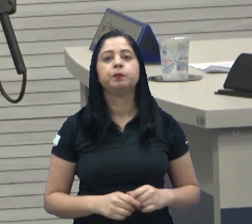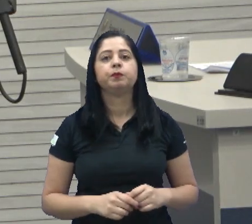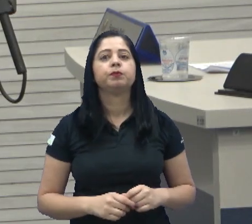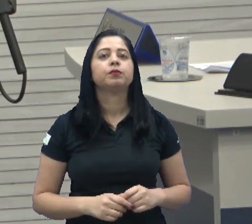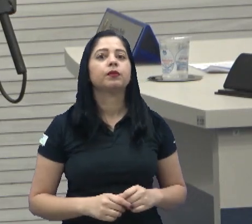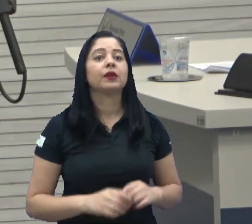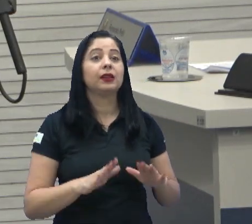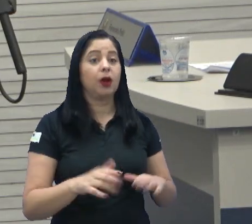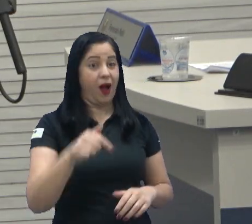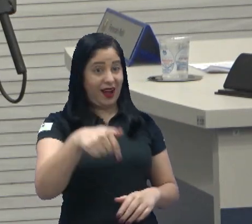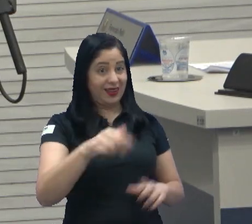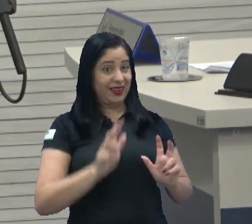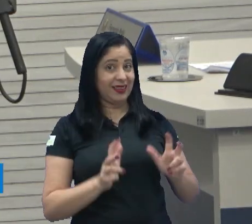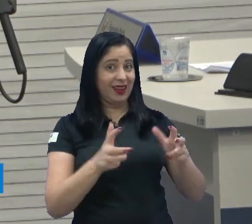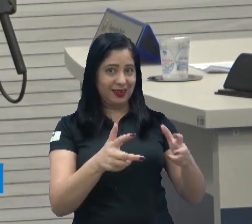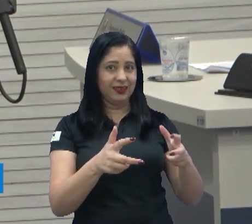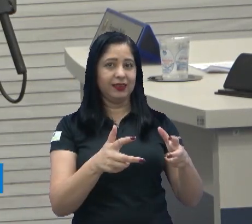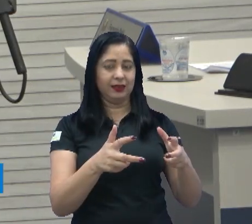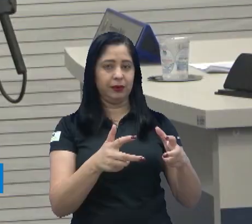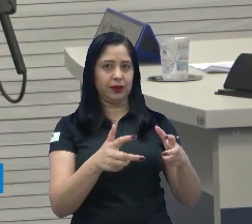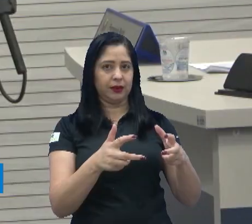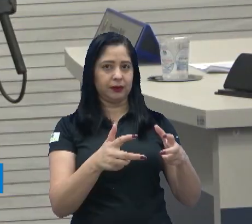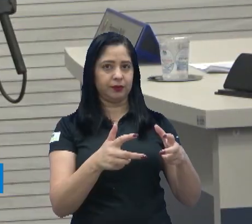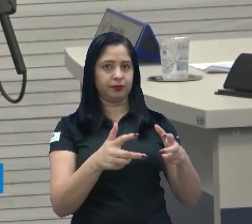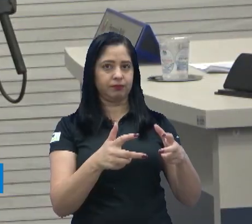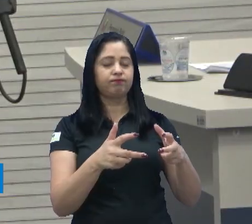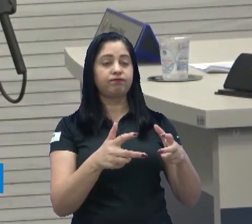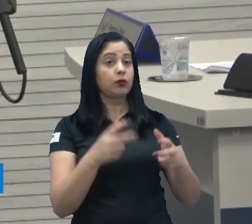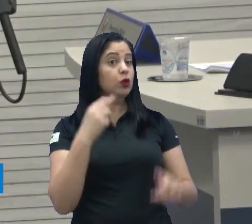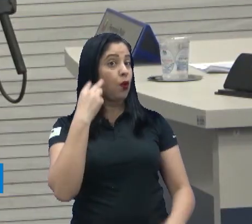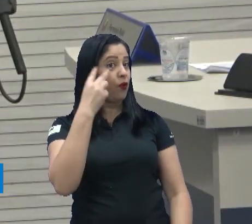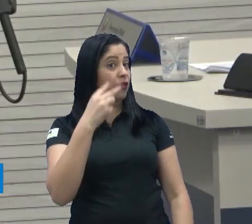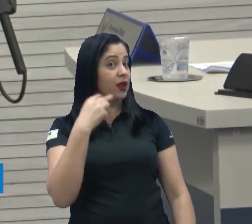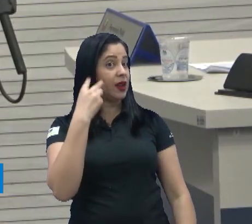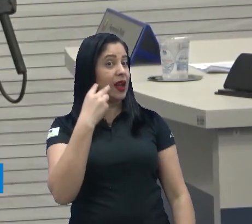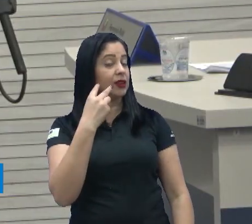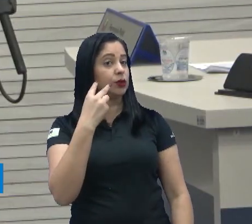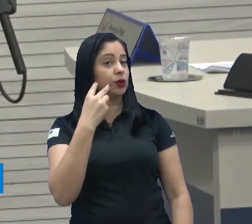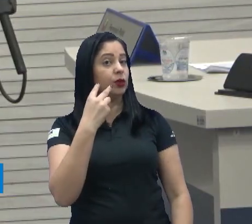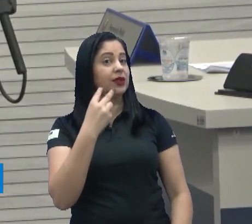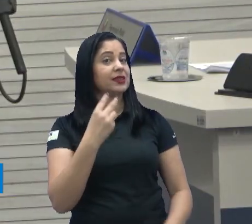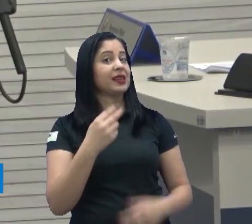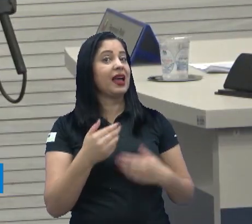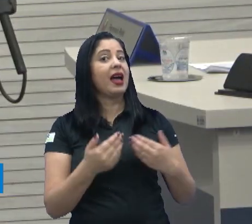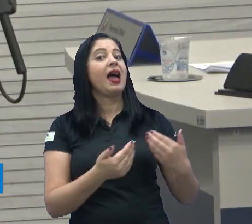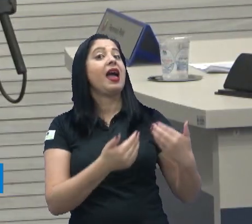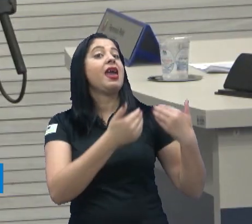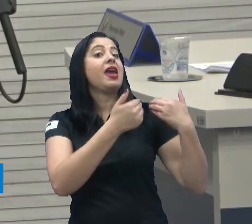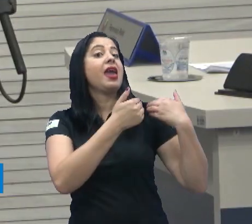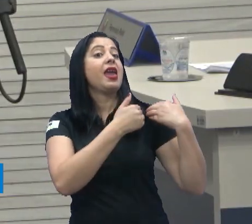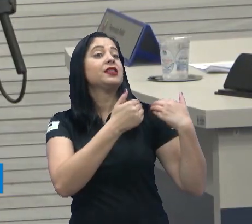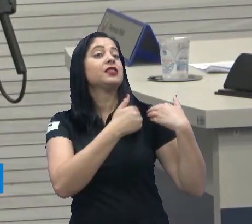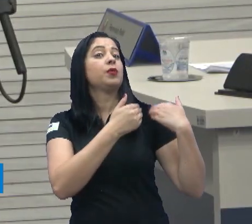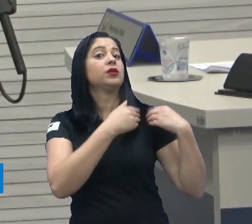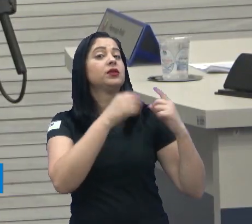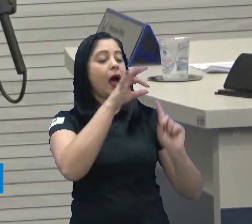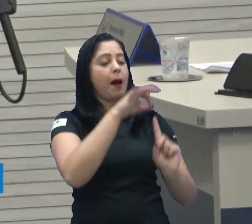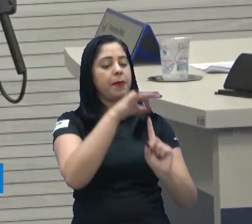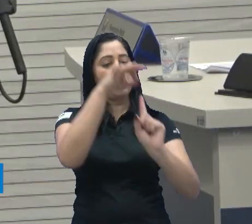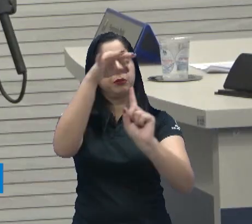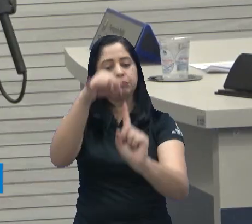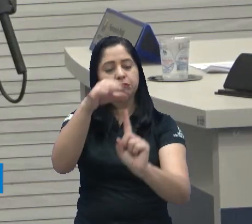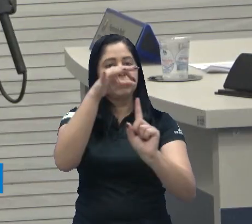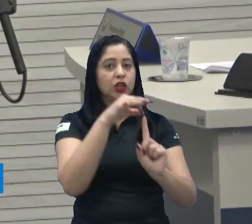nesta casa, é prerrogativa dos vereadores fazer a indicação, né, de pessoas que têm história,